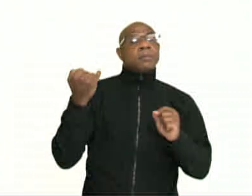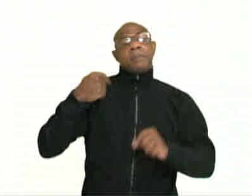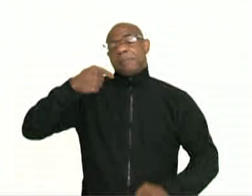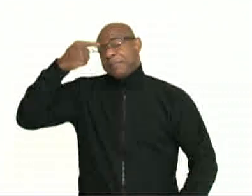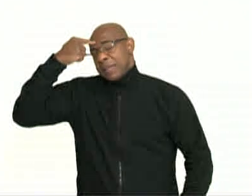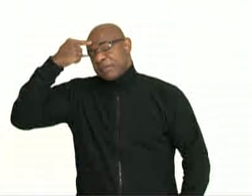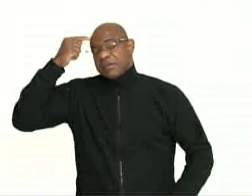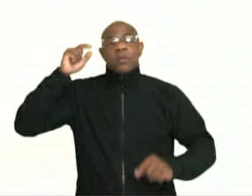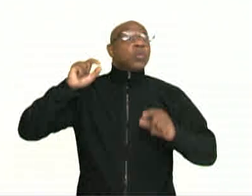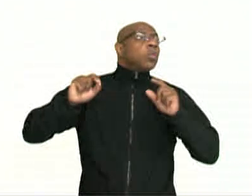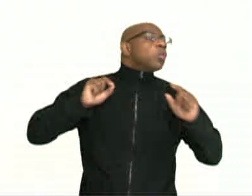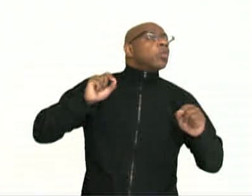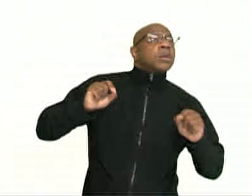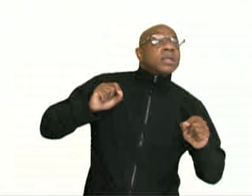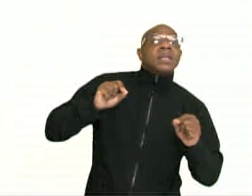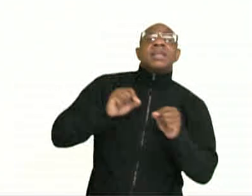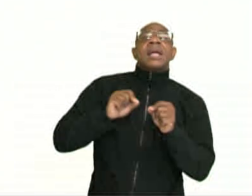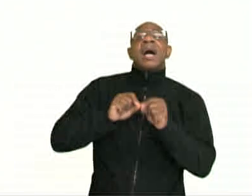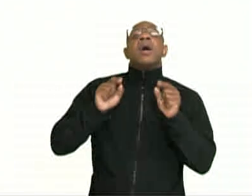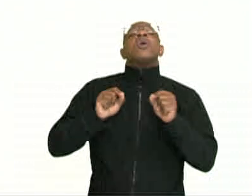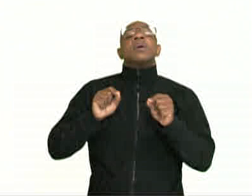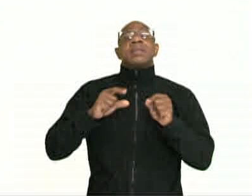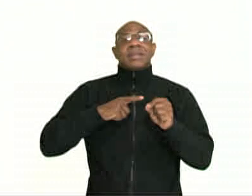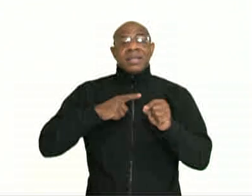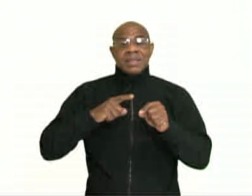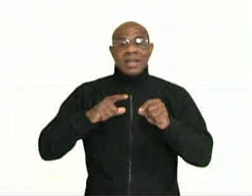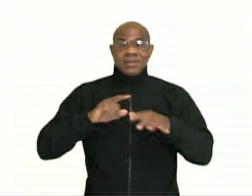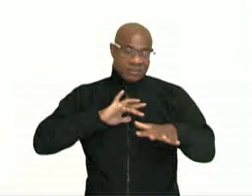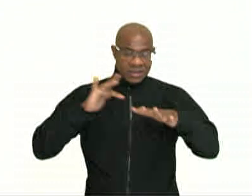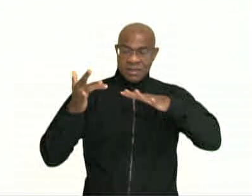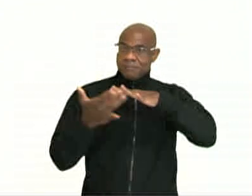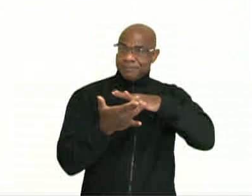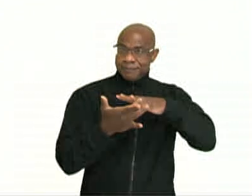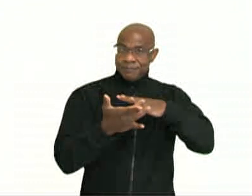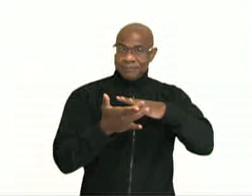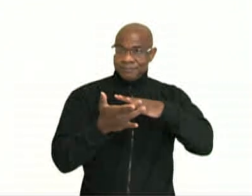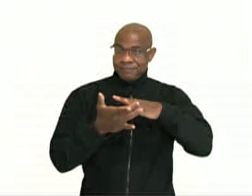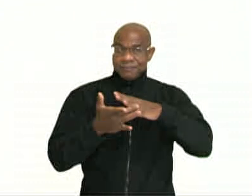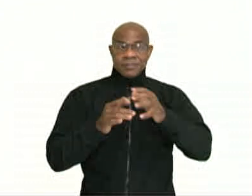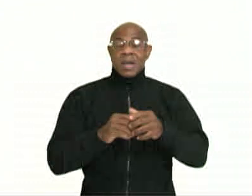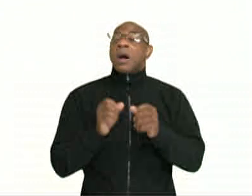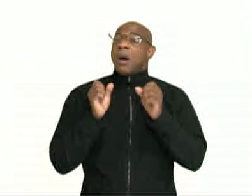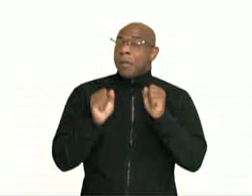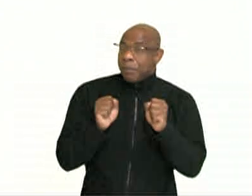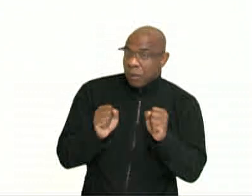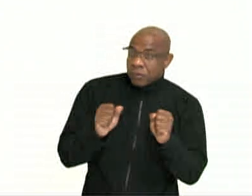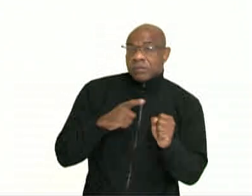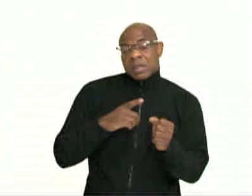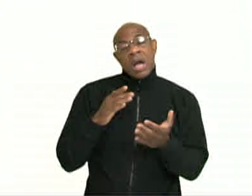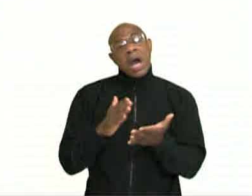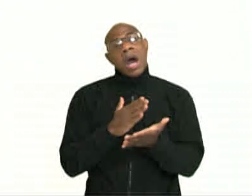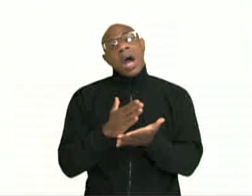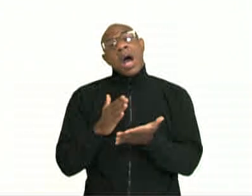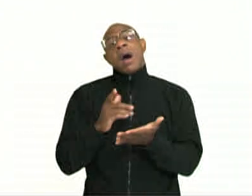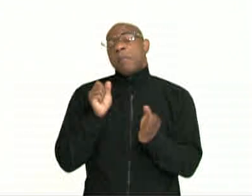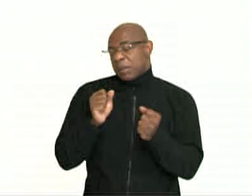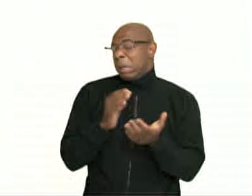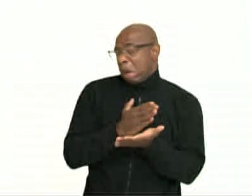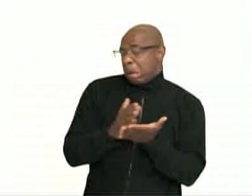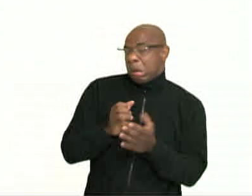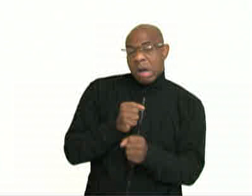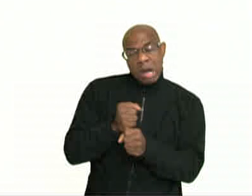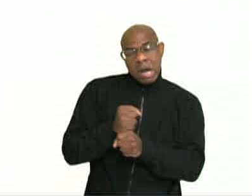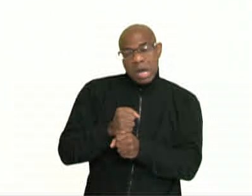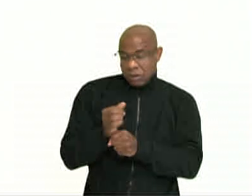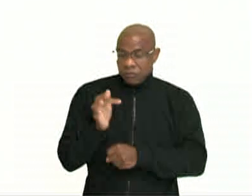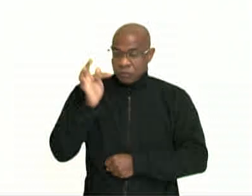pouquinho sobre o que está sendo lançado nas redes. Porque pode ser que daqui a alguns anos você não